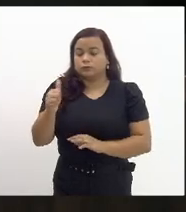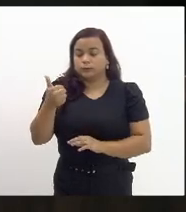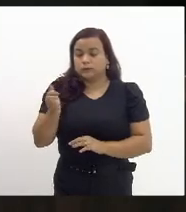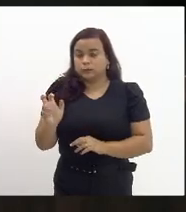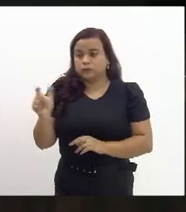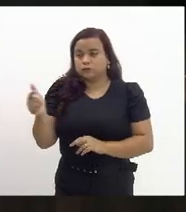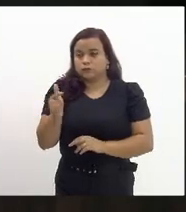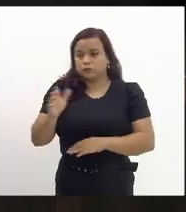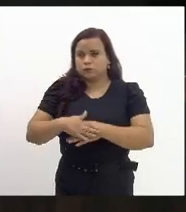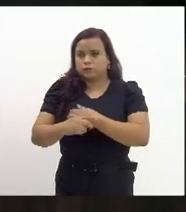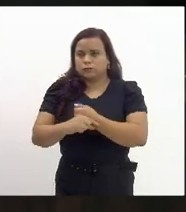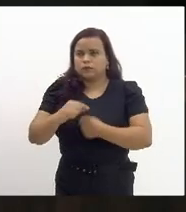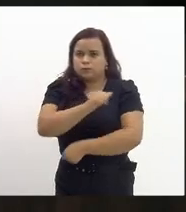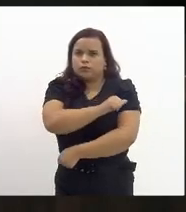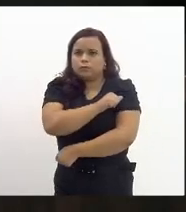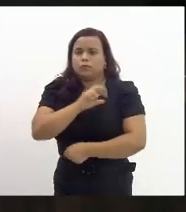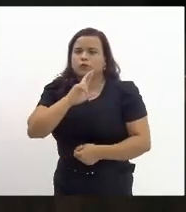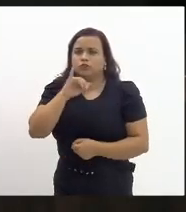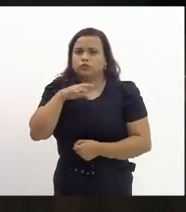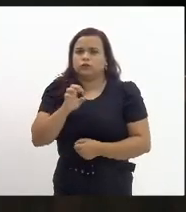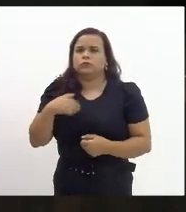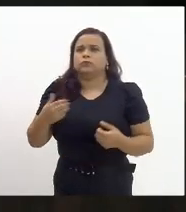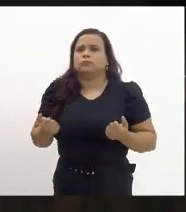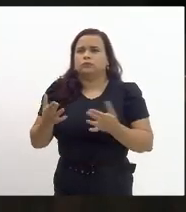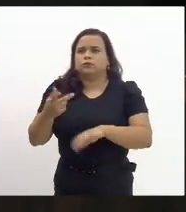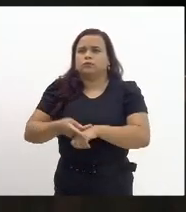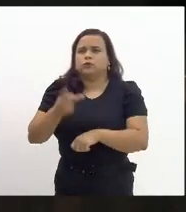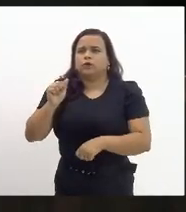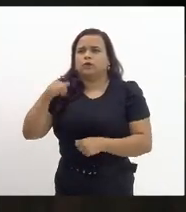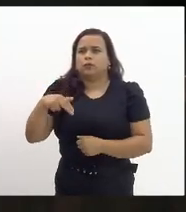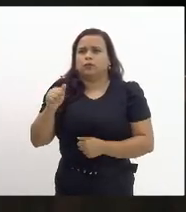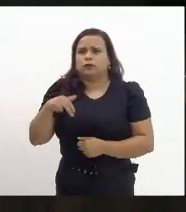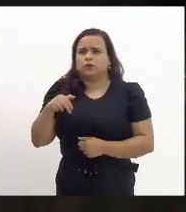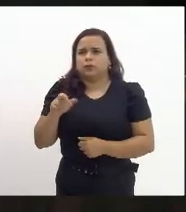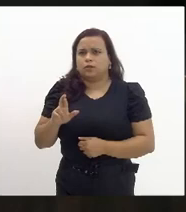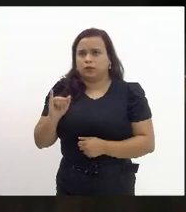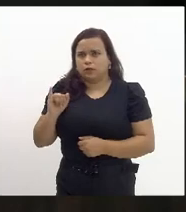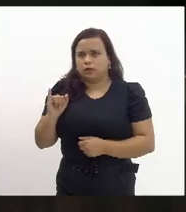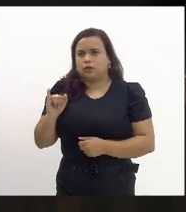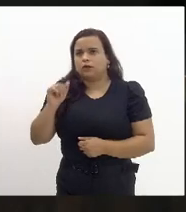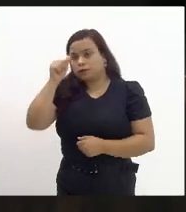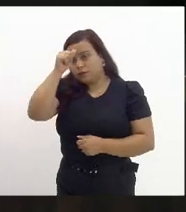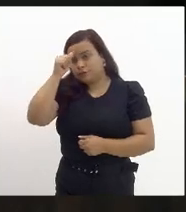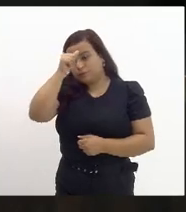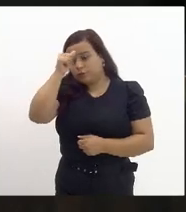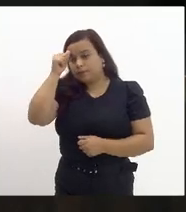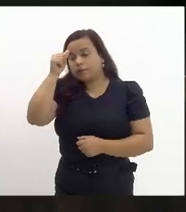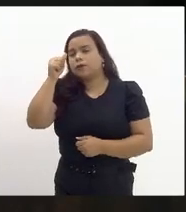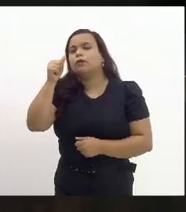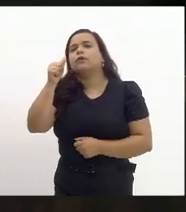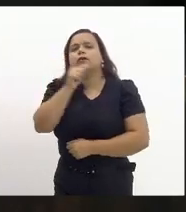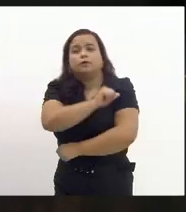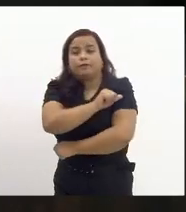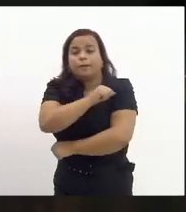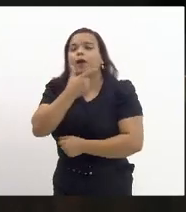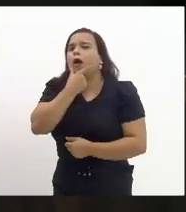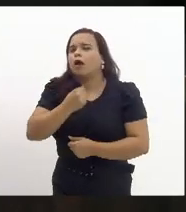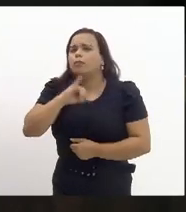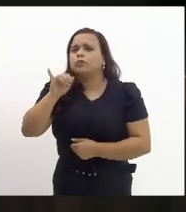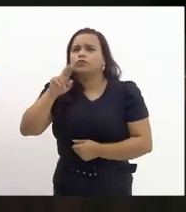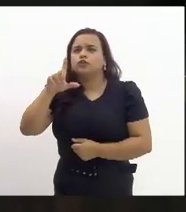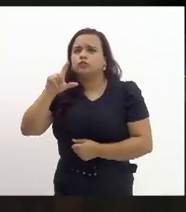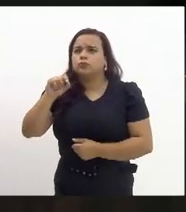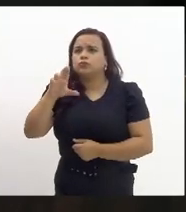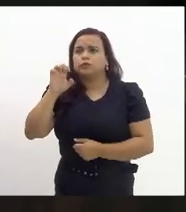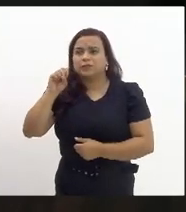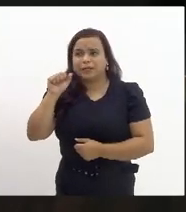enfermeira Rejane, concede prêmio Ana Nery da Saúde ao justíssimo enfermeiro Júlio César dos Santos da Silva. Parecer da Comissão de Normas Internas e Proporção